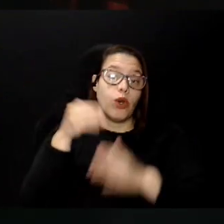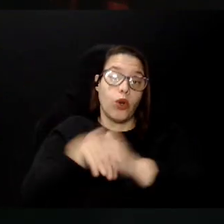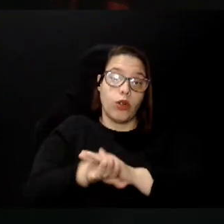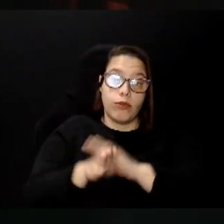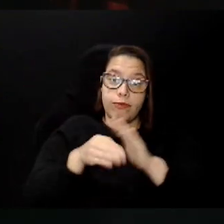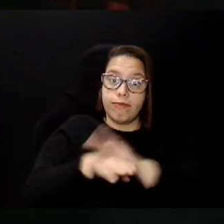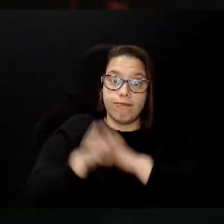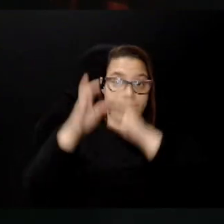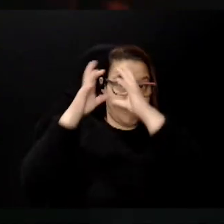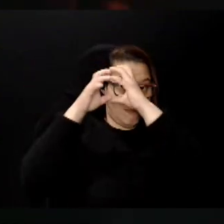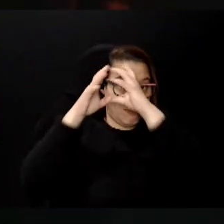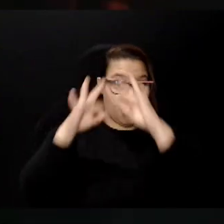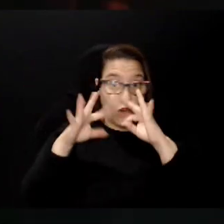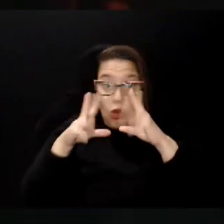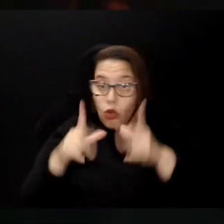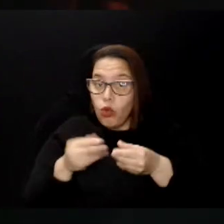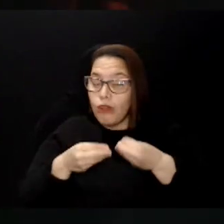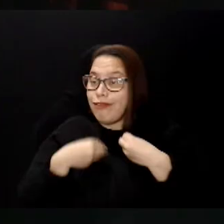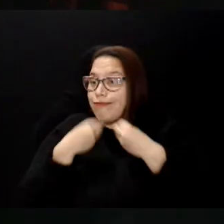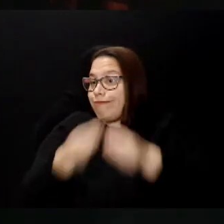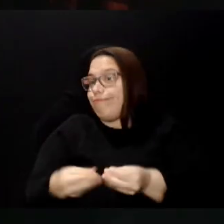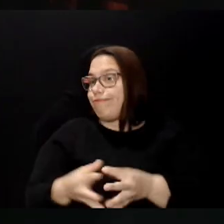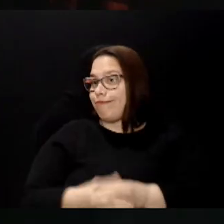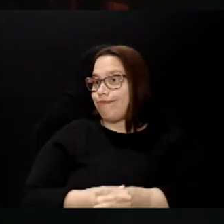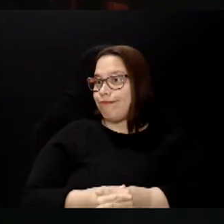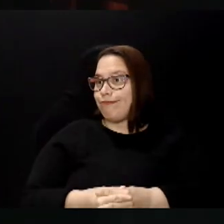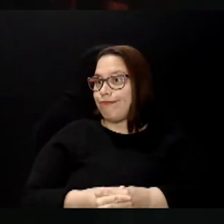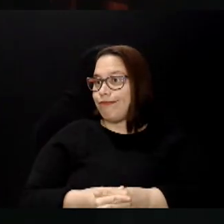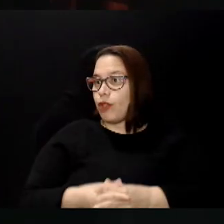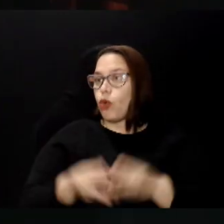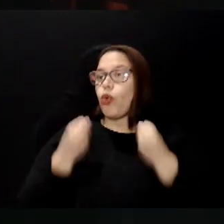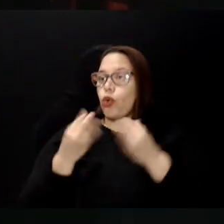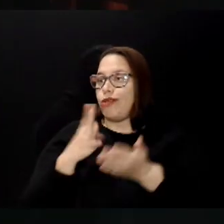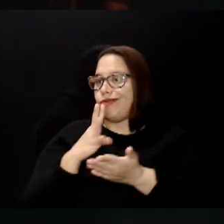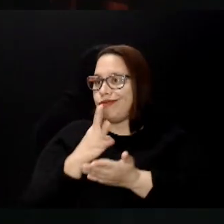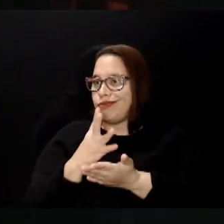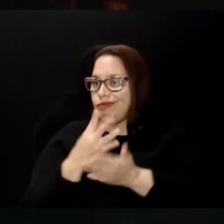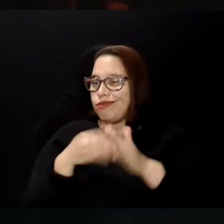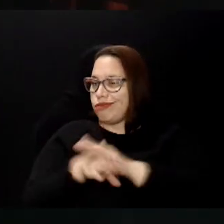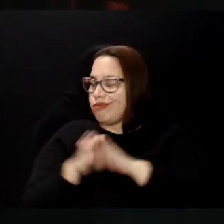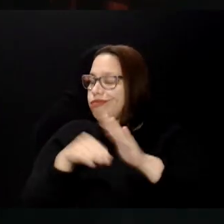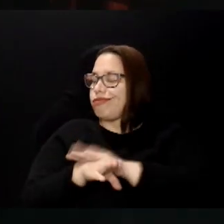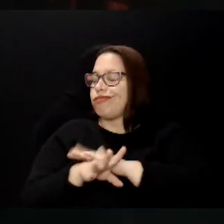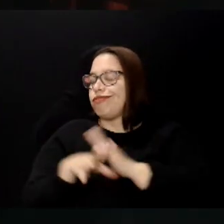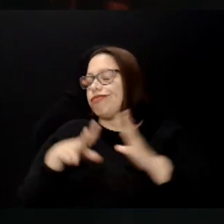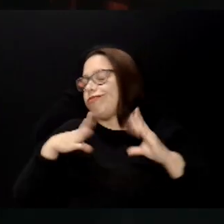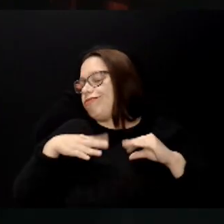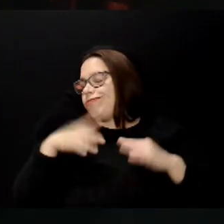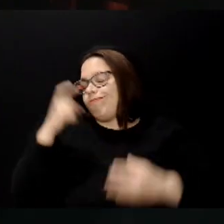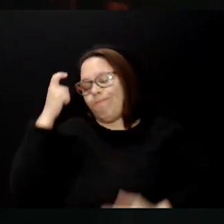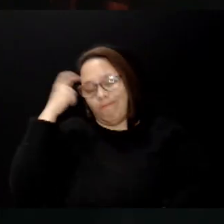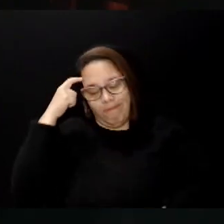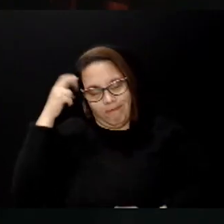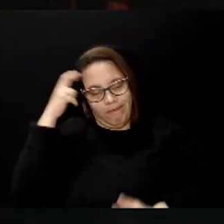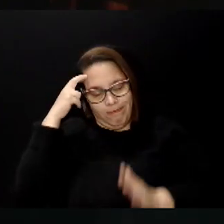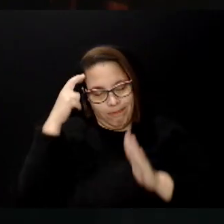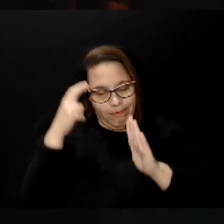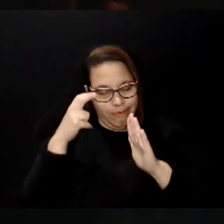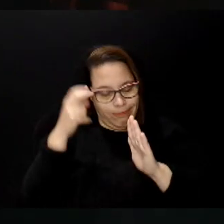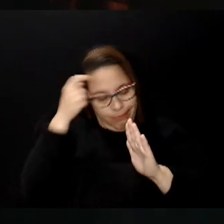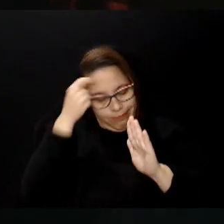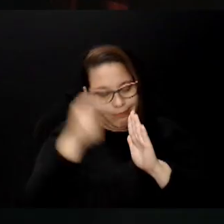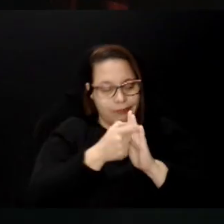que a gente oferece a ele. Como se acostumou com essa zona de conforto da inteligência artificial, também vai se acostumar